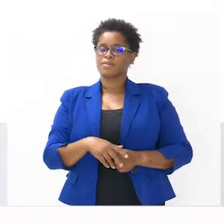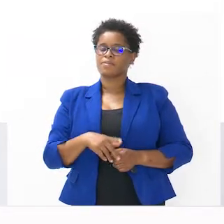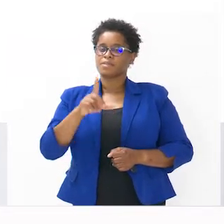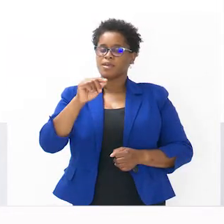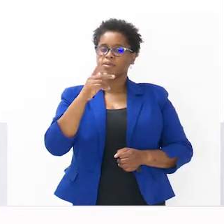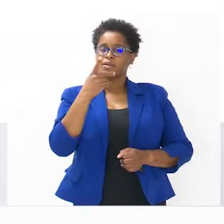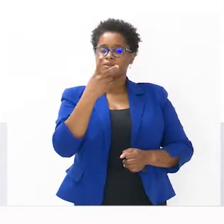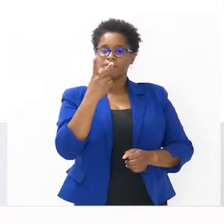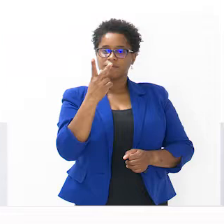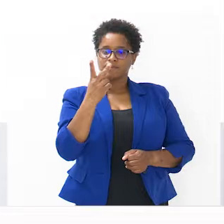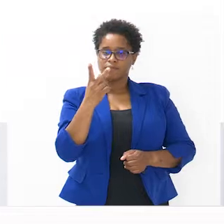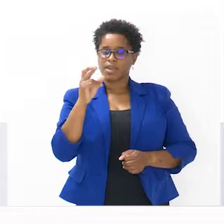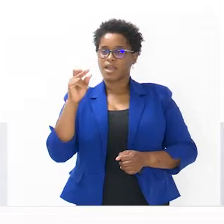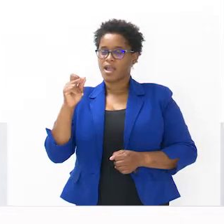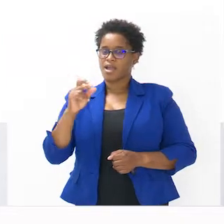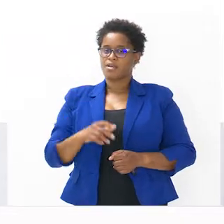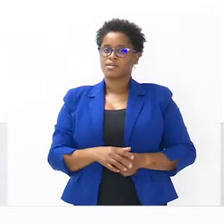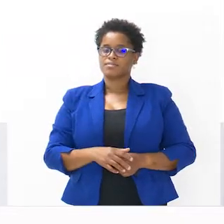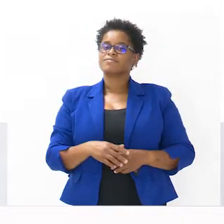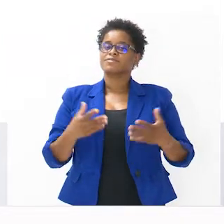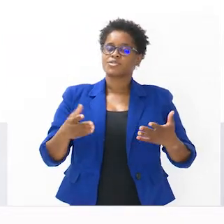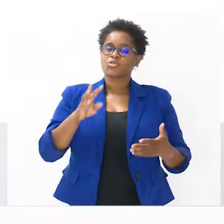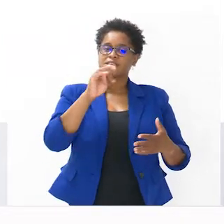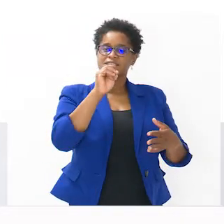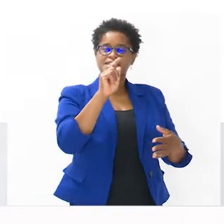também VA, que são as